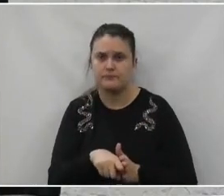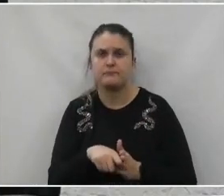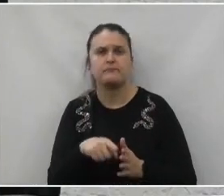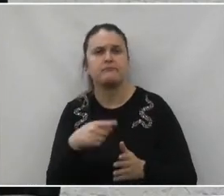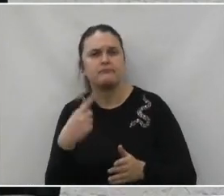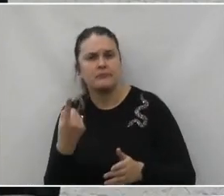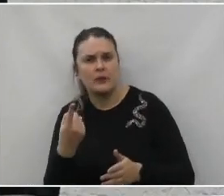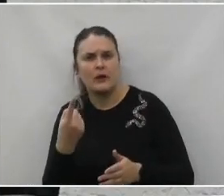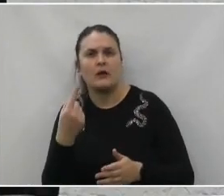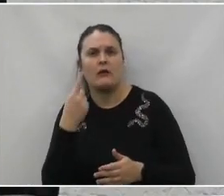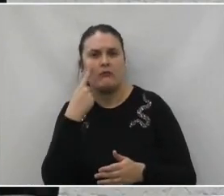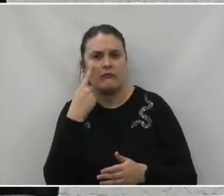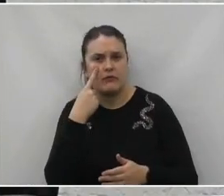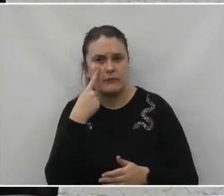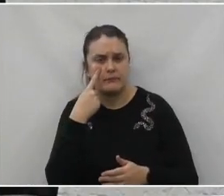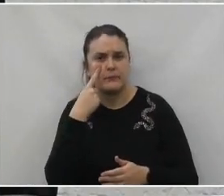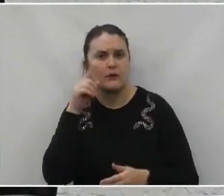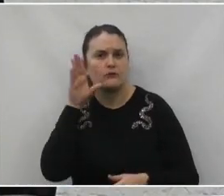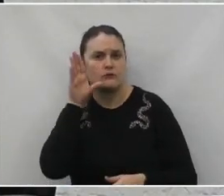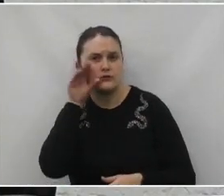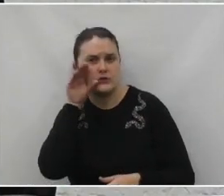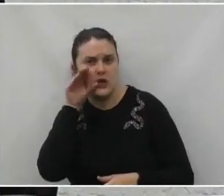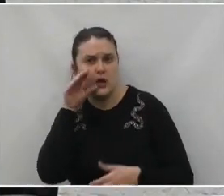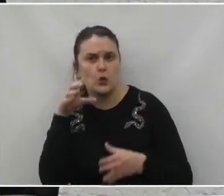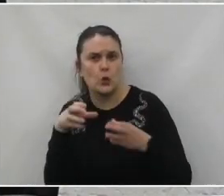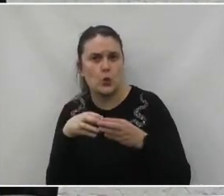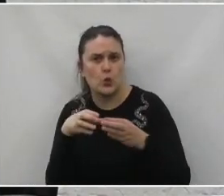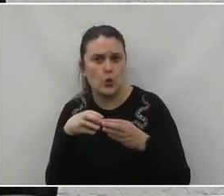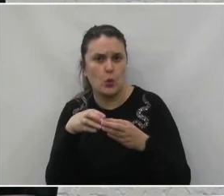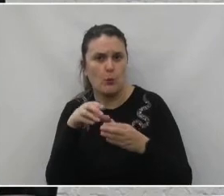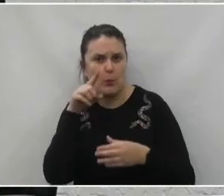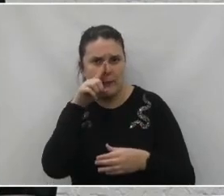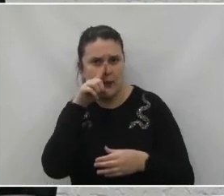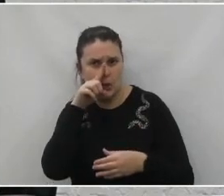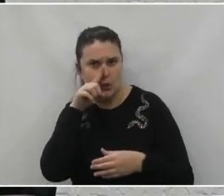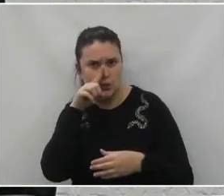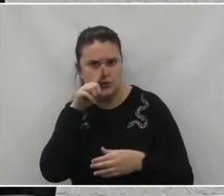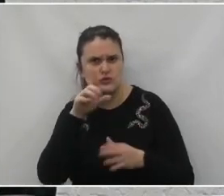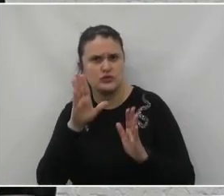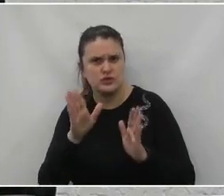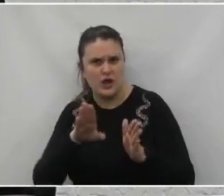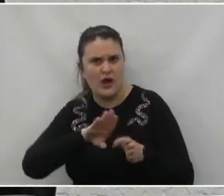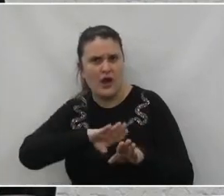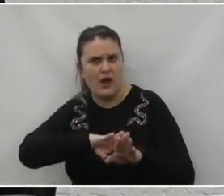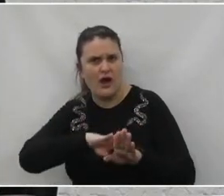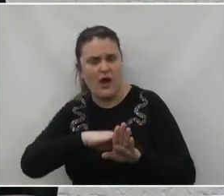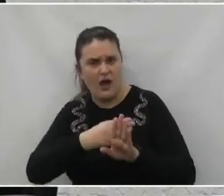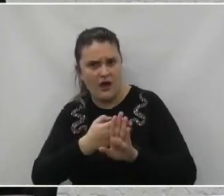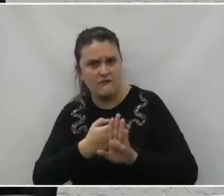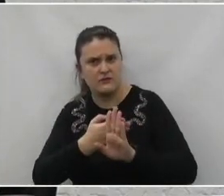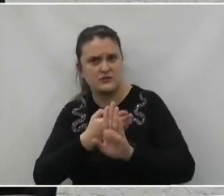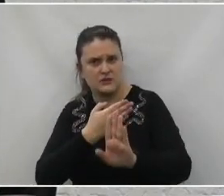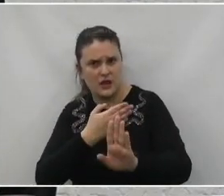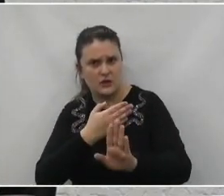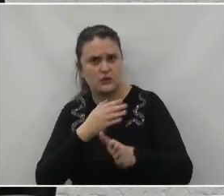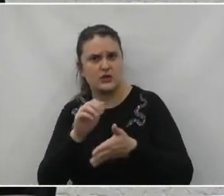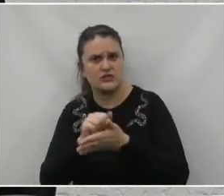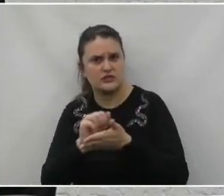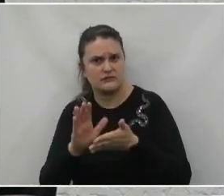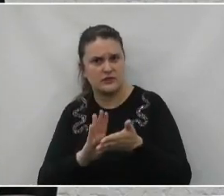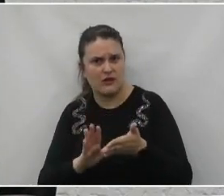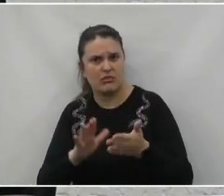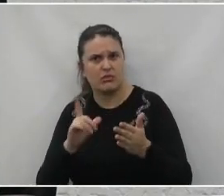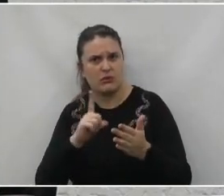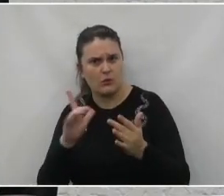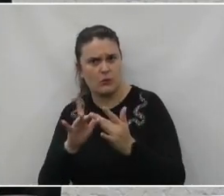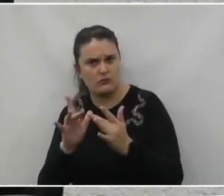relação aos servidores do grupo de risco, esses foram afastados de suas atividades que exigem contato direto